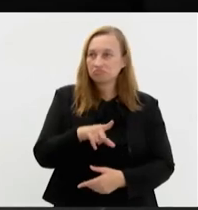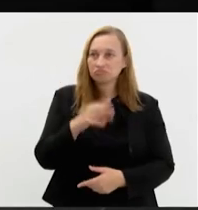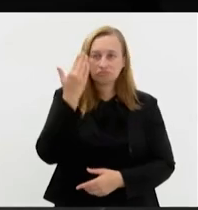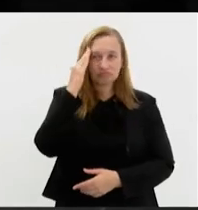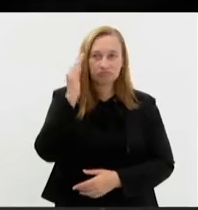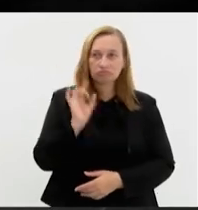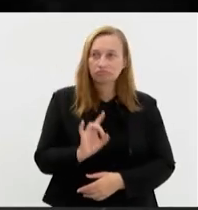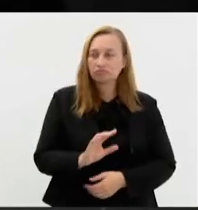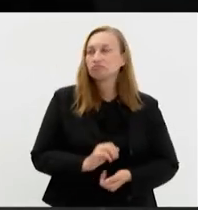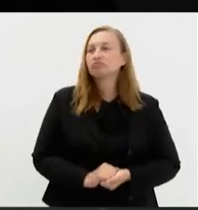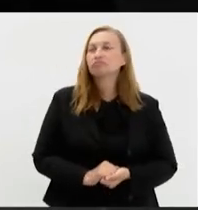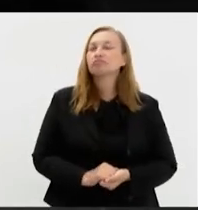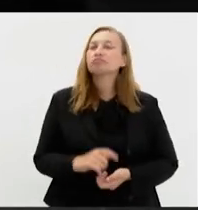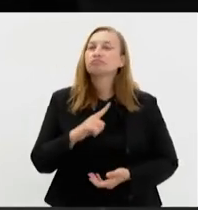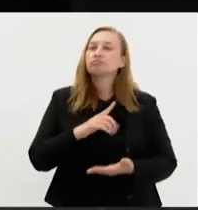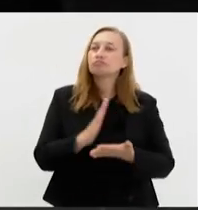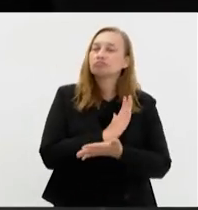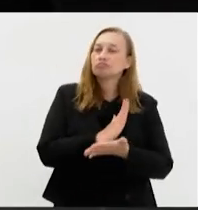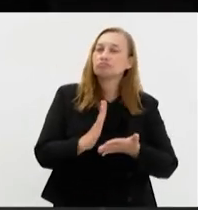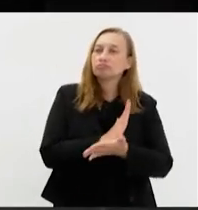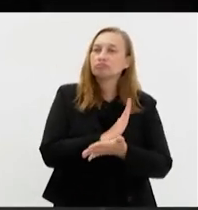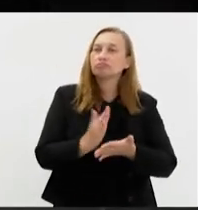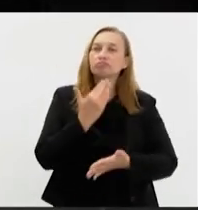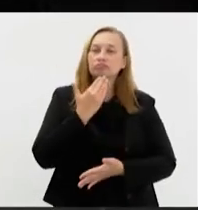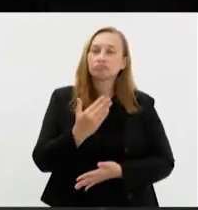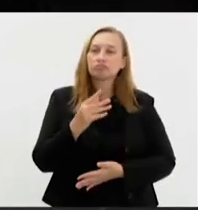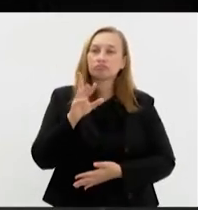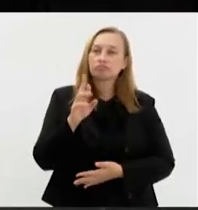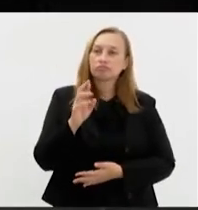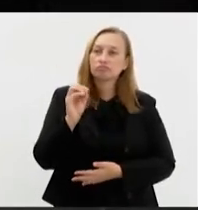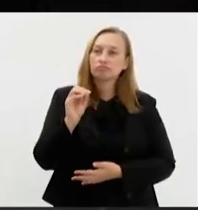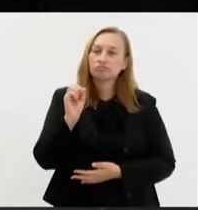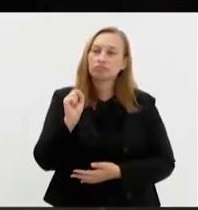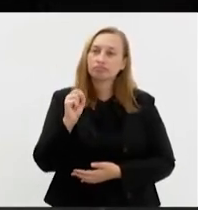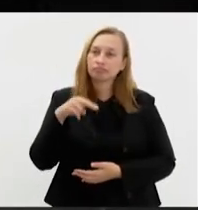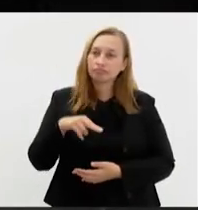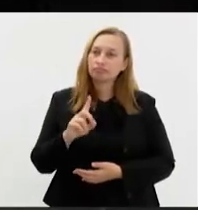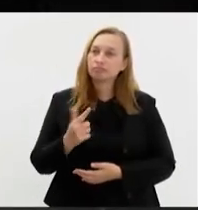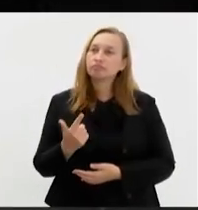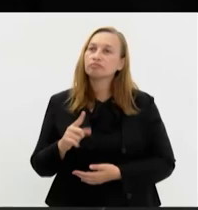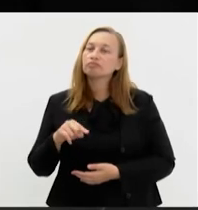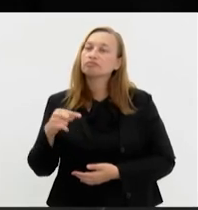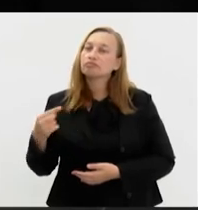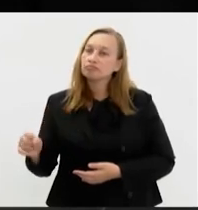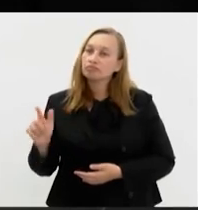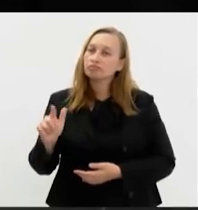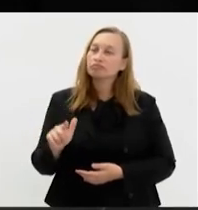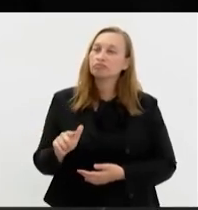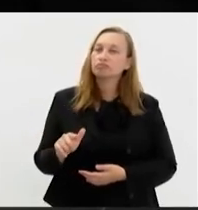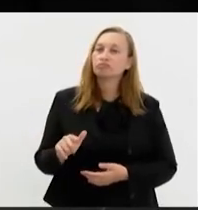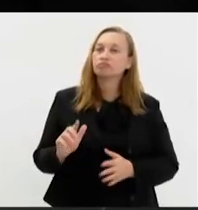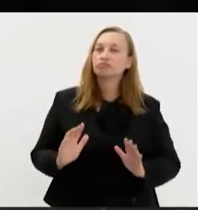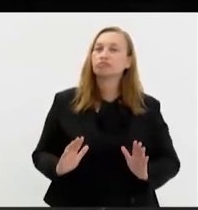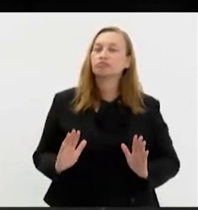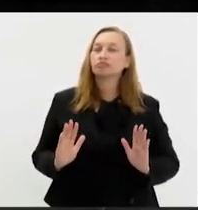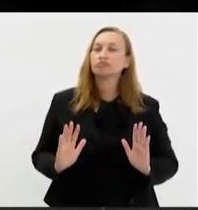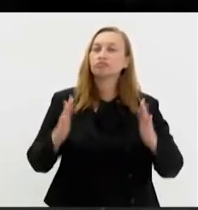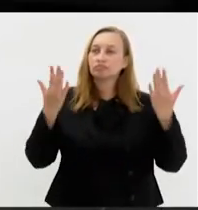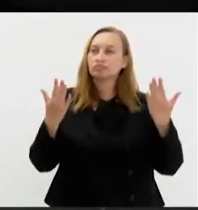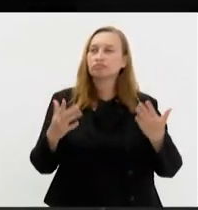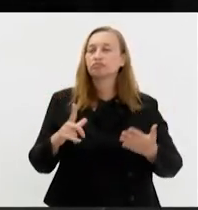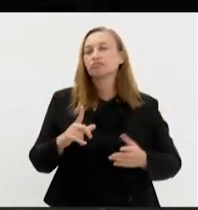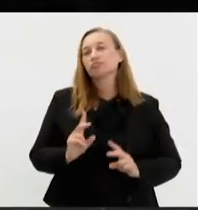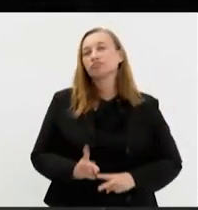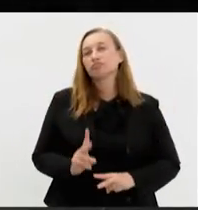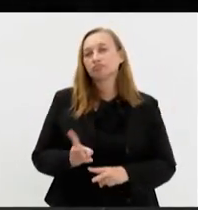depois tenho até algumas sugestões pro Robson de outros eventos eh pra gente dar continuidade né